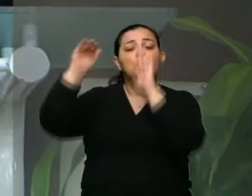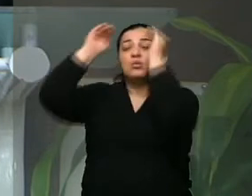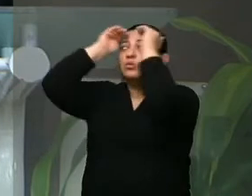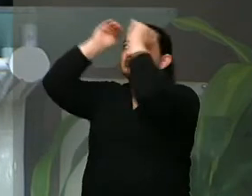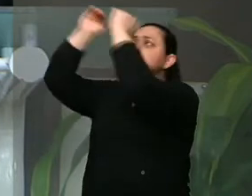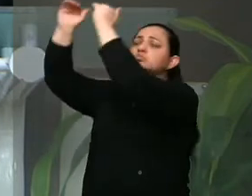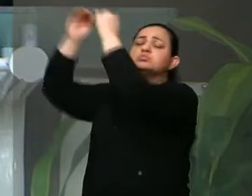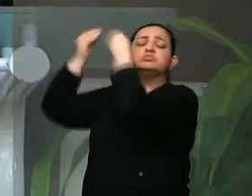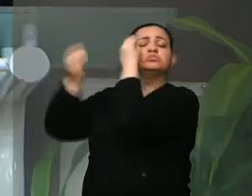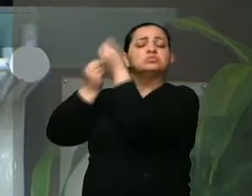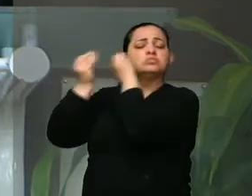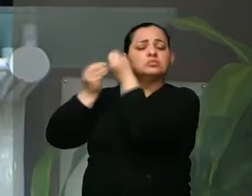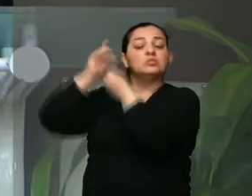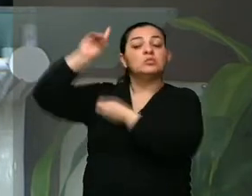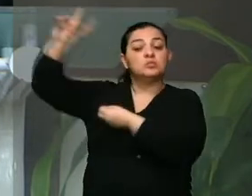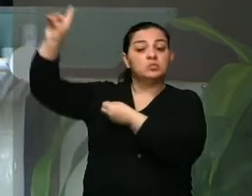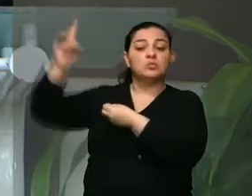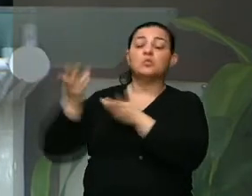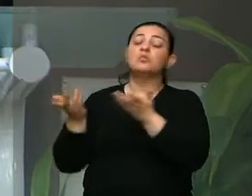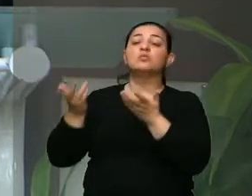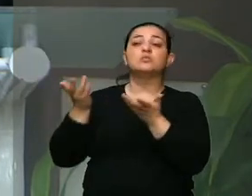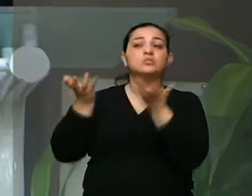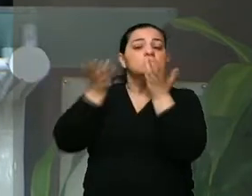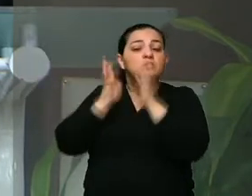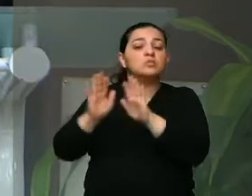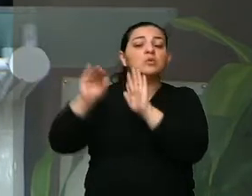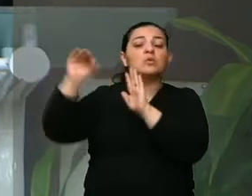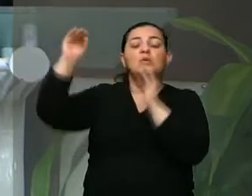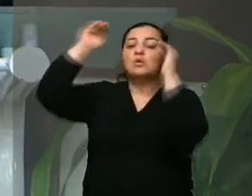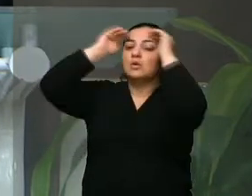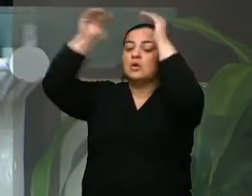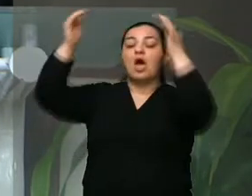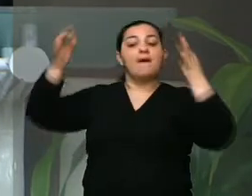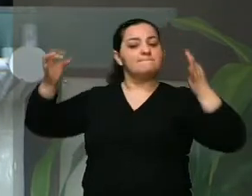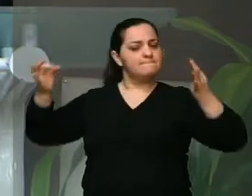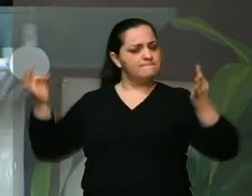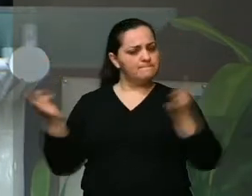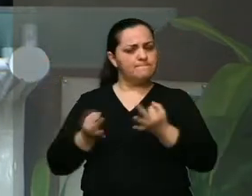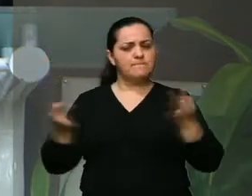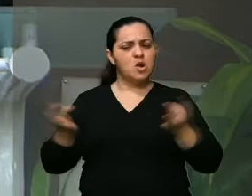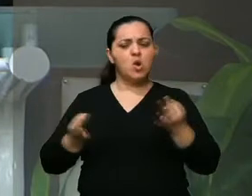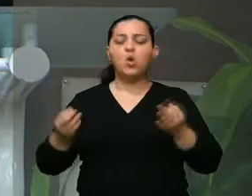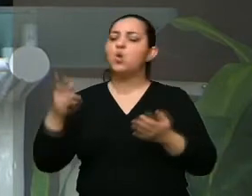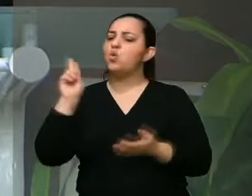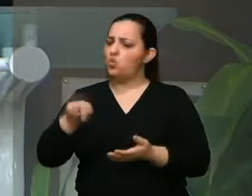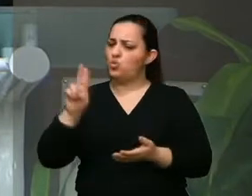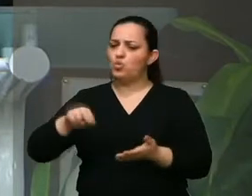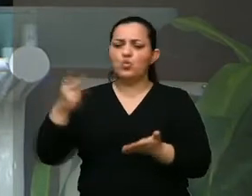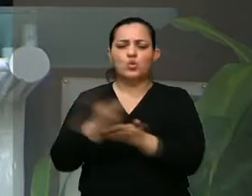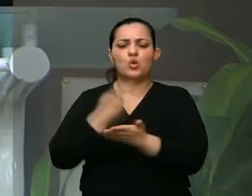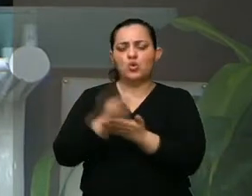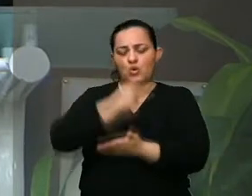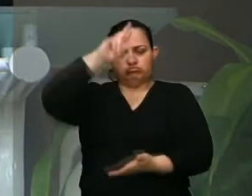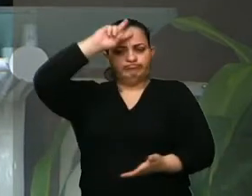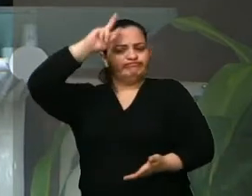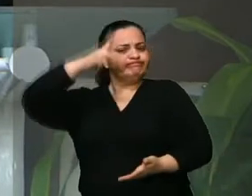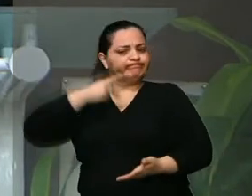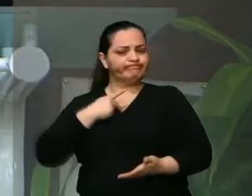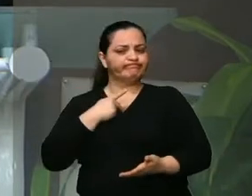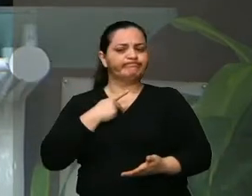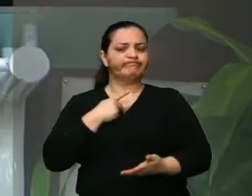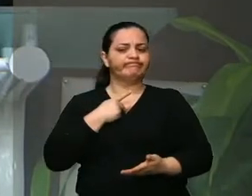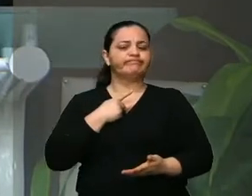deus não define como obediência você ser perfeito por você próprio